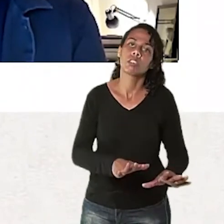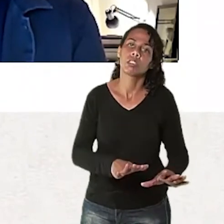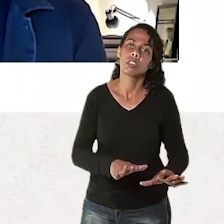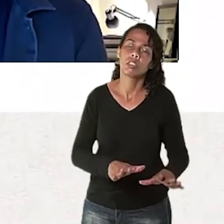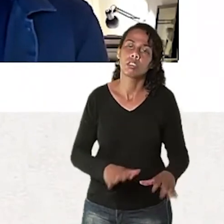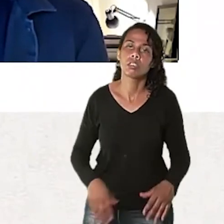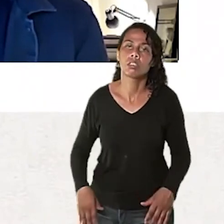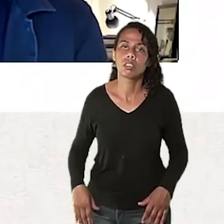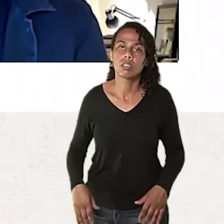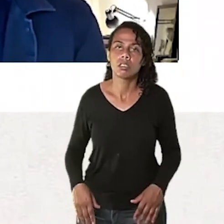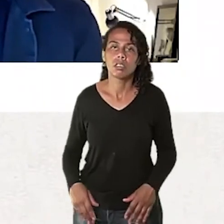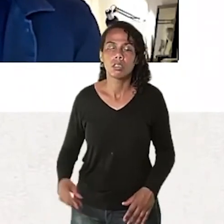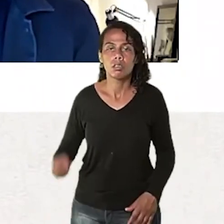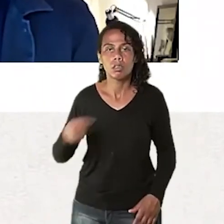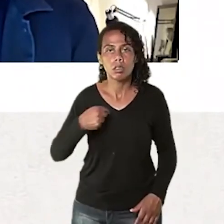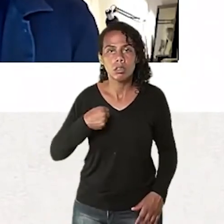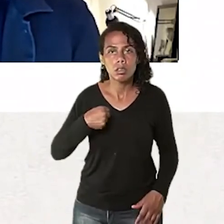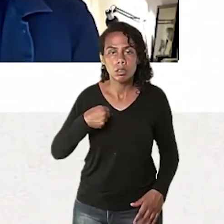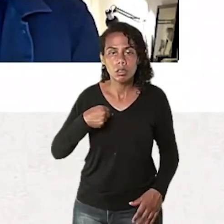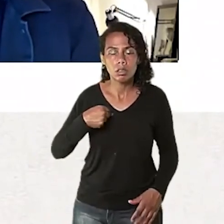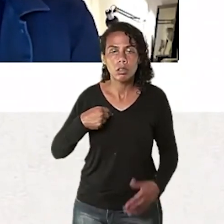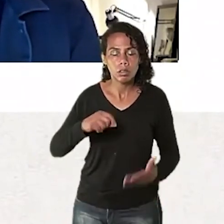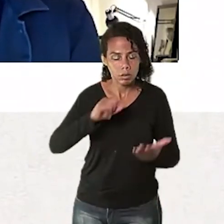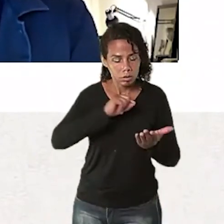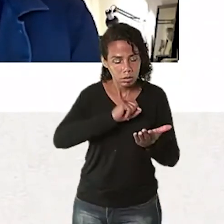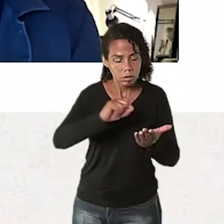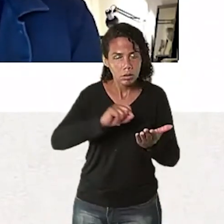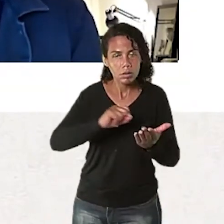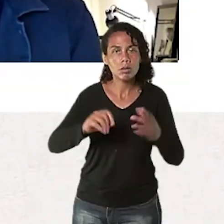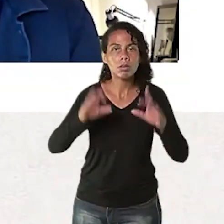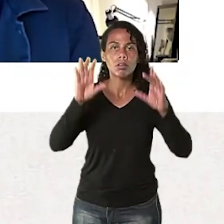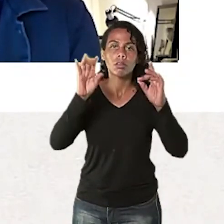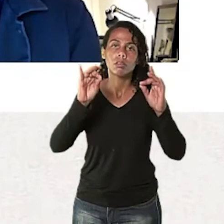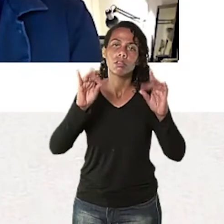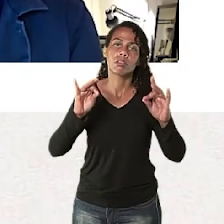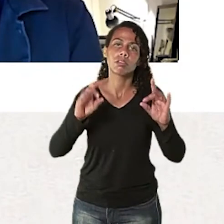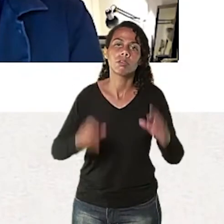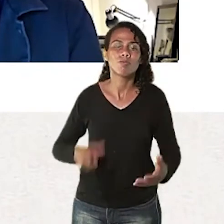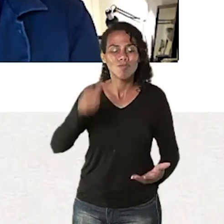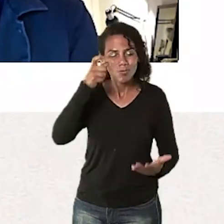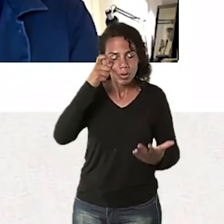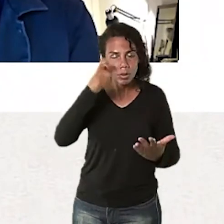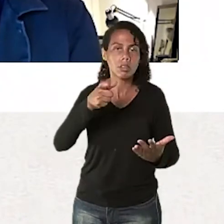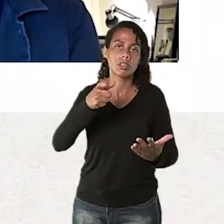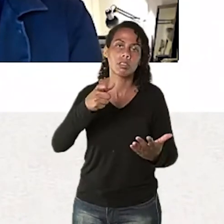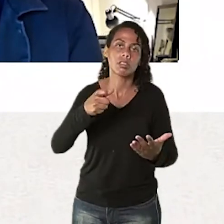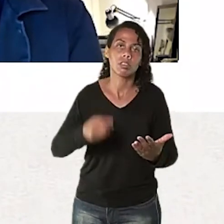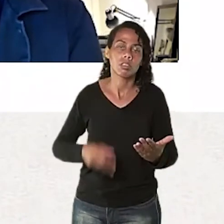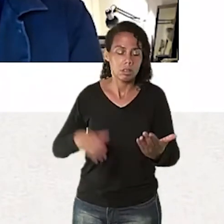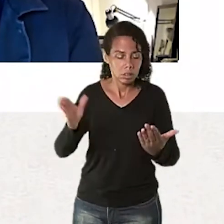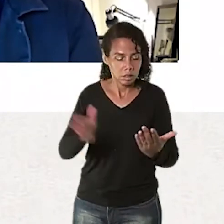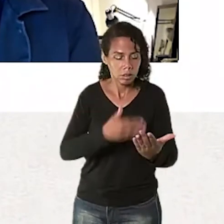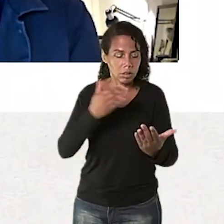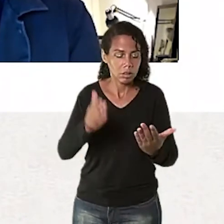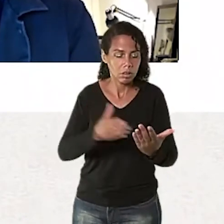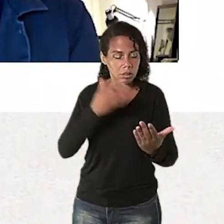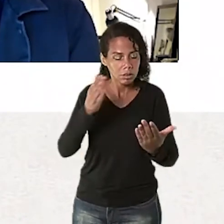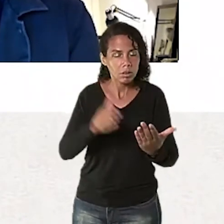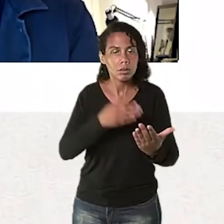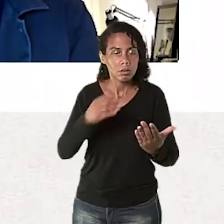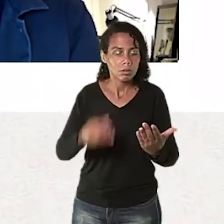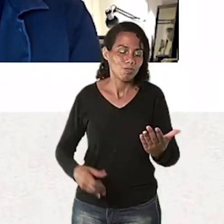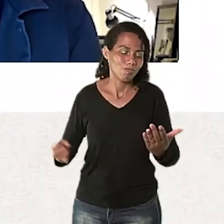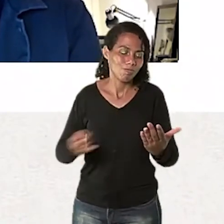crise de imaginário muito profunda e eu não quero contribuir para isso. Eu acho que eu tentei, humildemente, em cada coisa que eu fiz